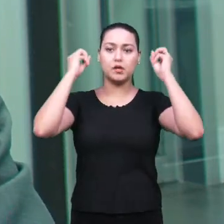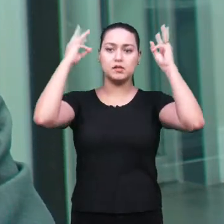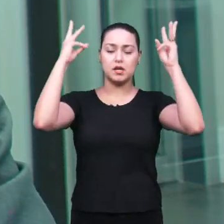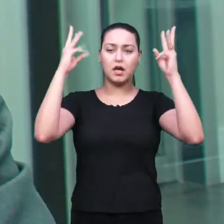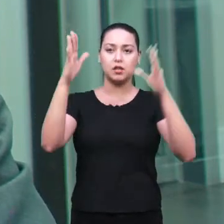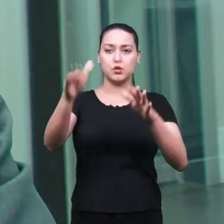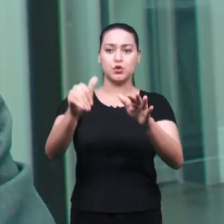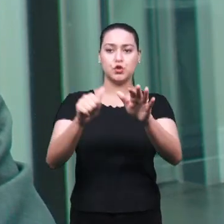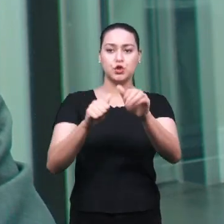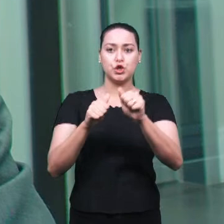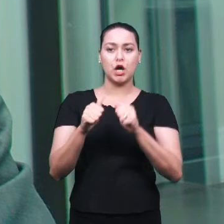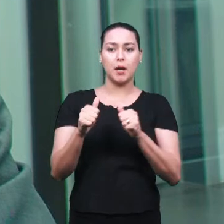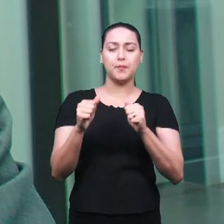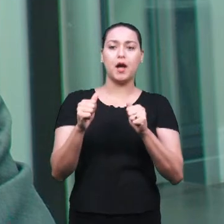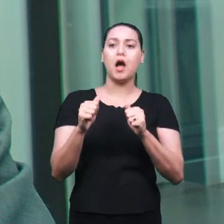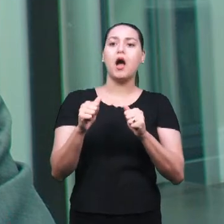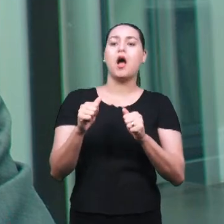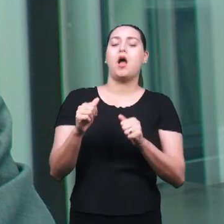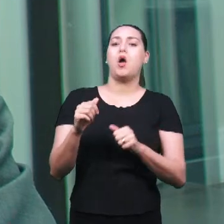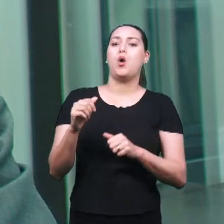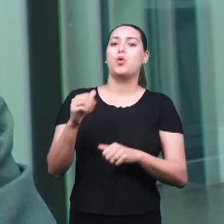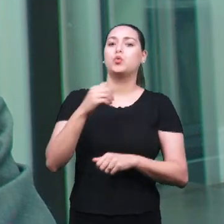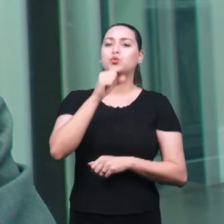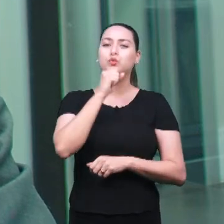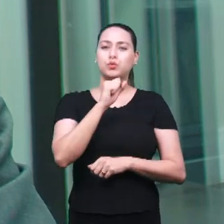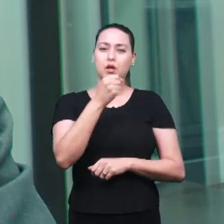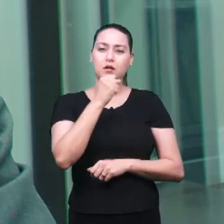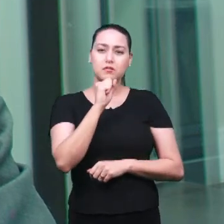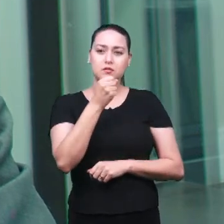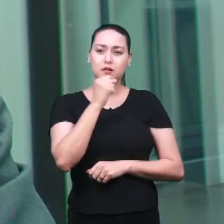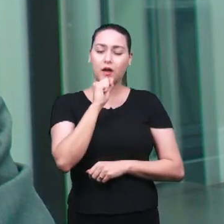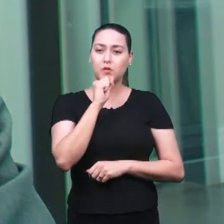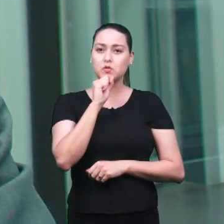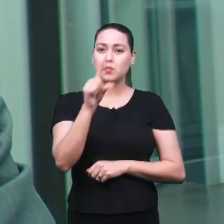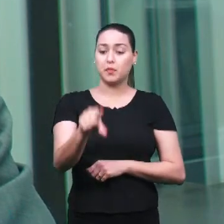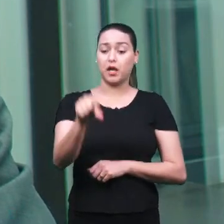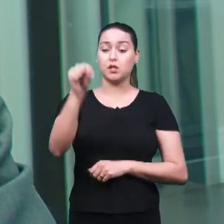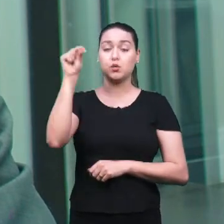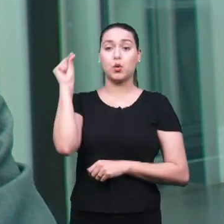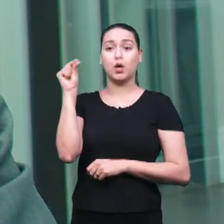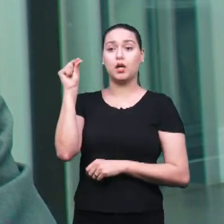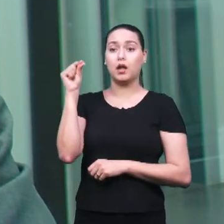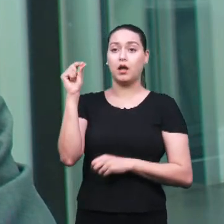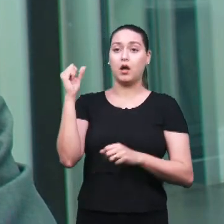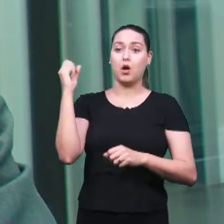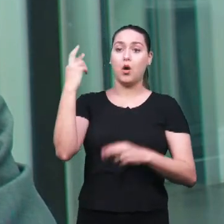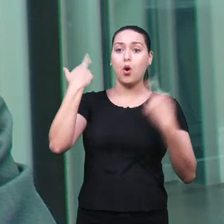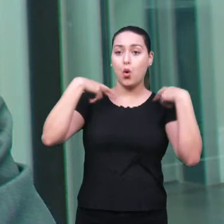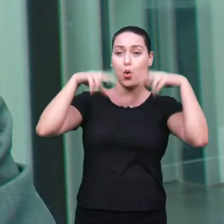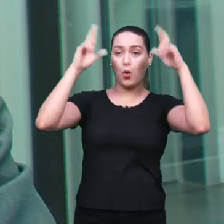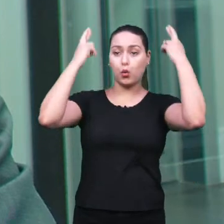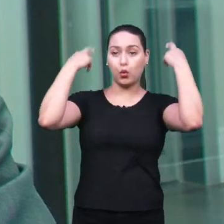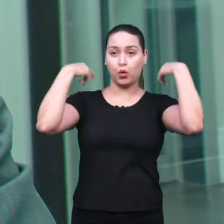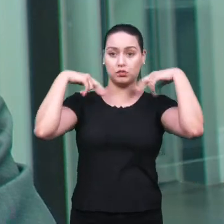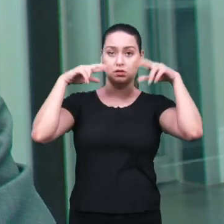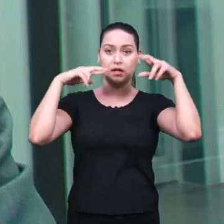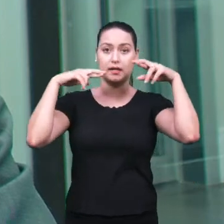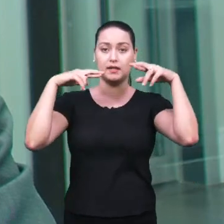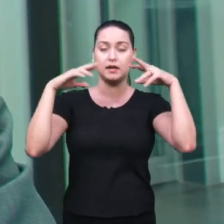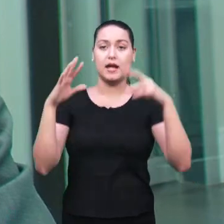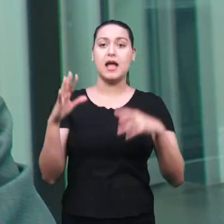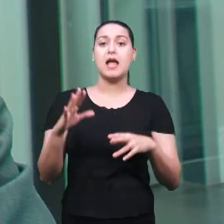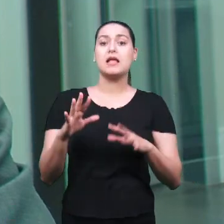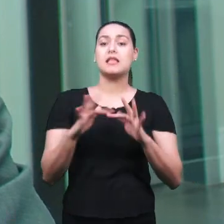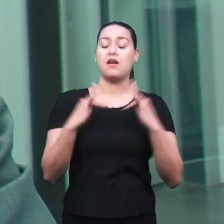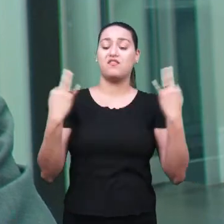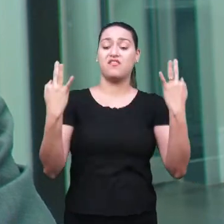anciãos para que eles escolhessem o cordeiro que as famílias iriam colocar